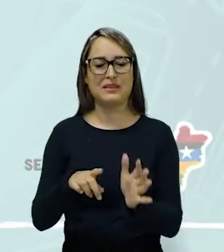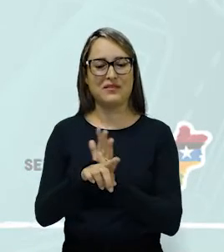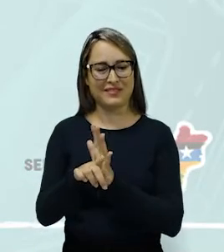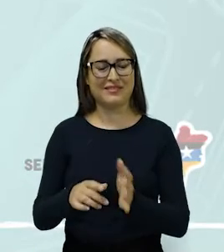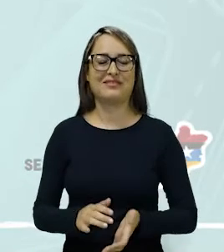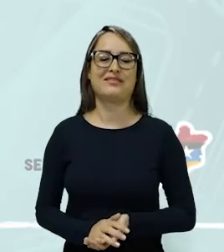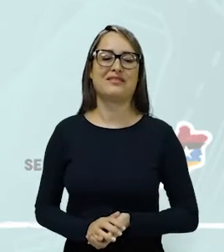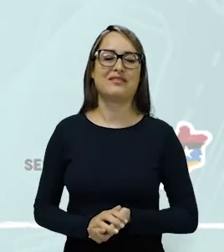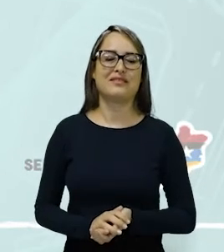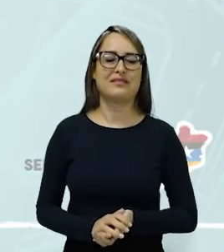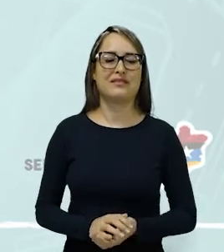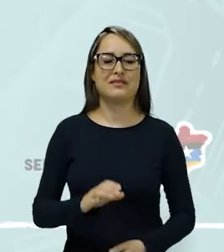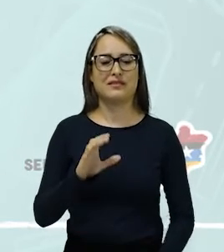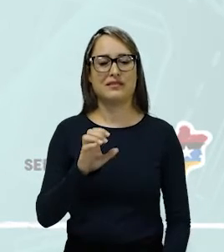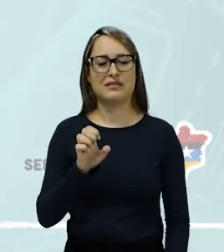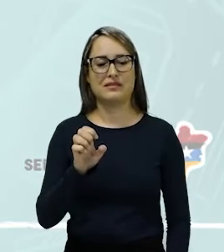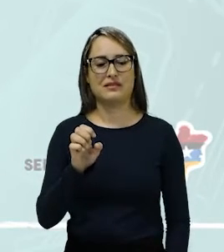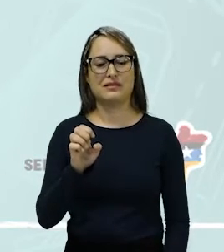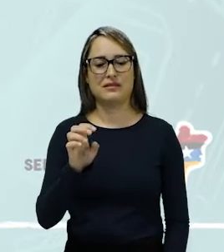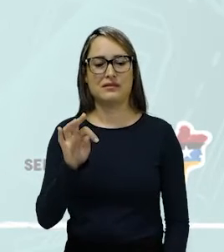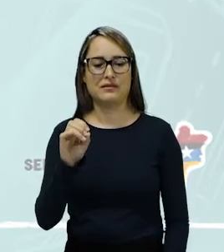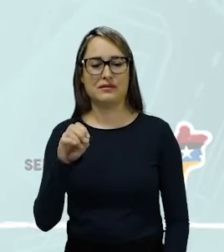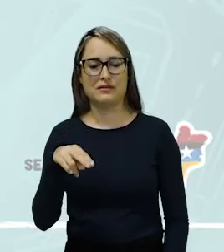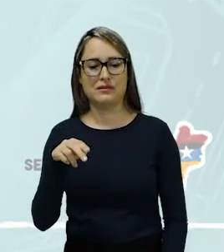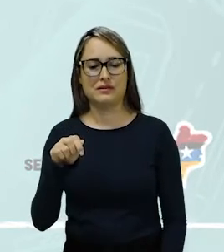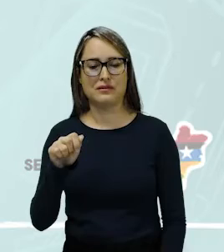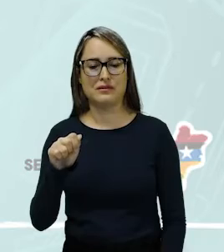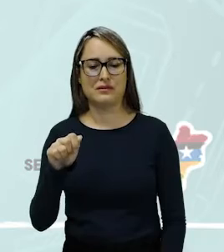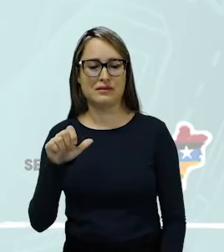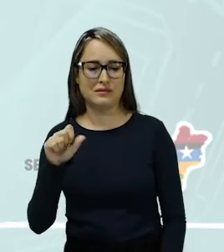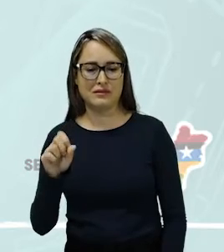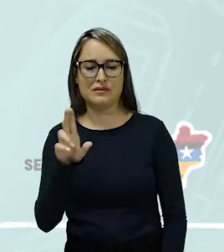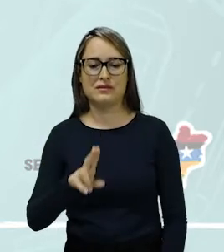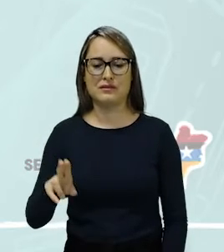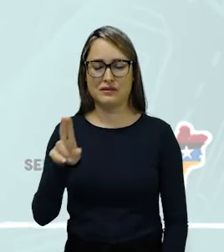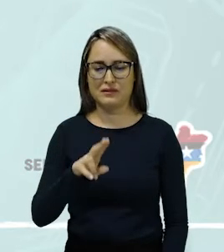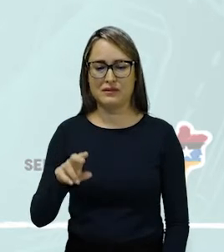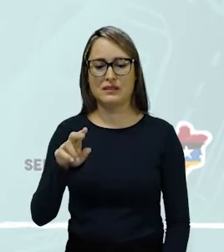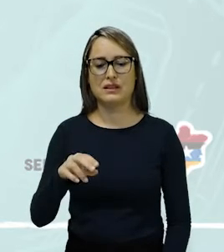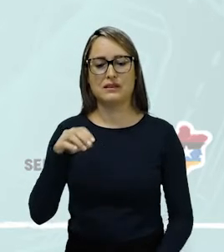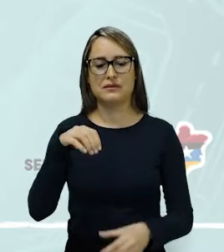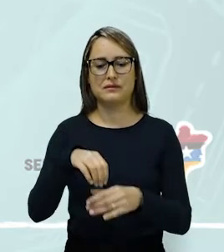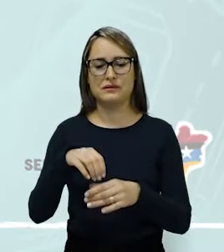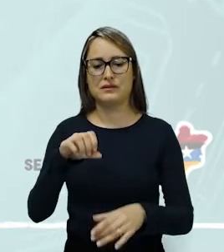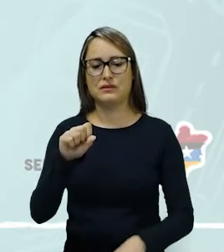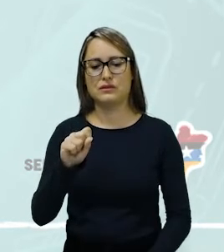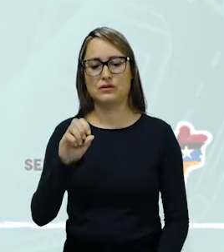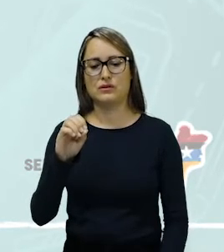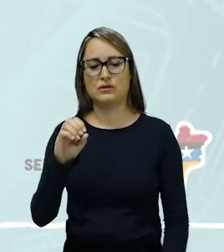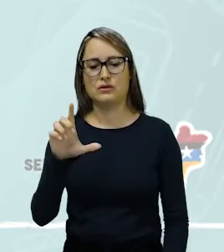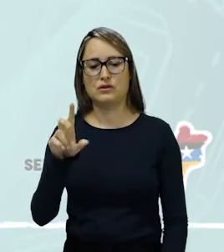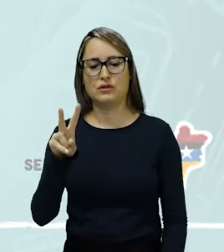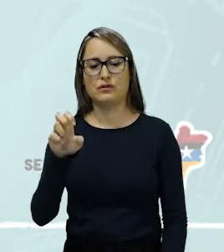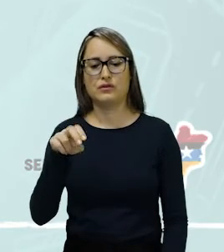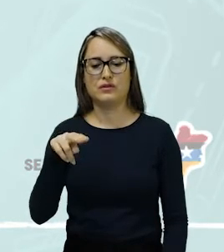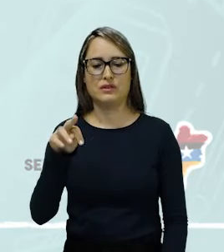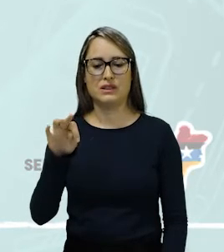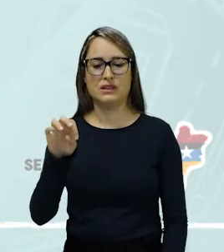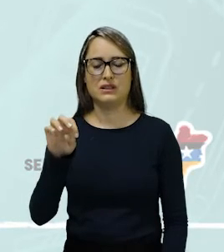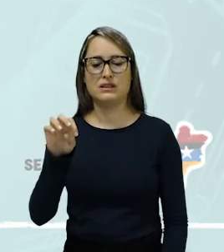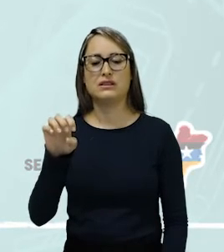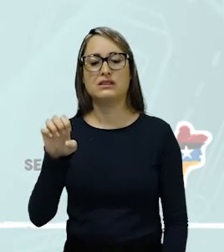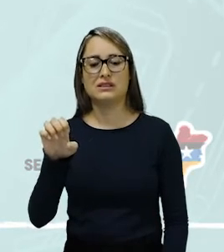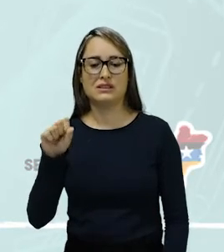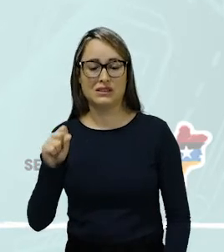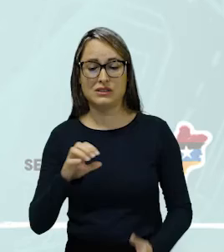turma. As cetonas são utilizadas como solventes orgânicos e se caracterizam por apresentarem numa